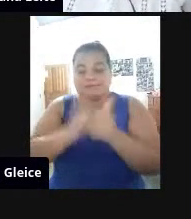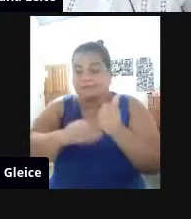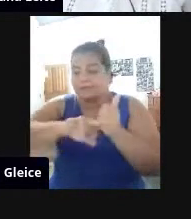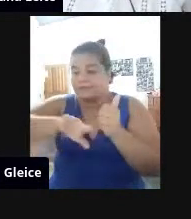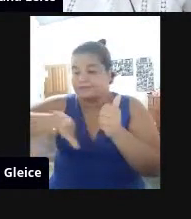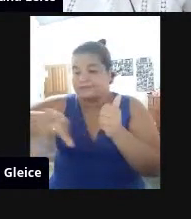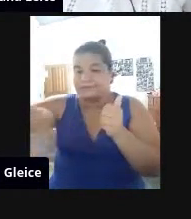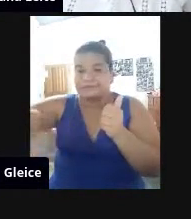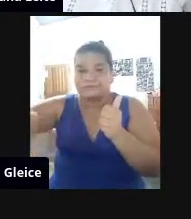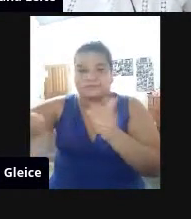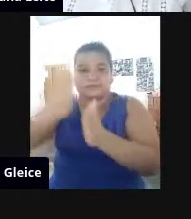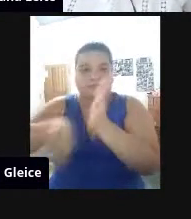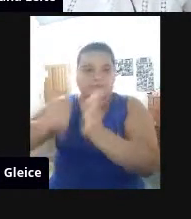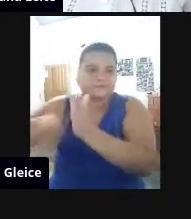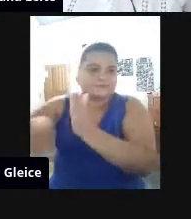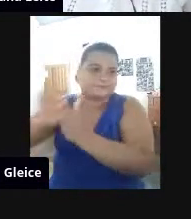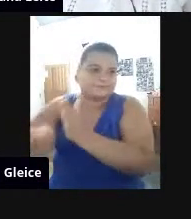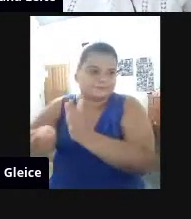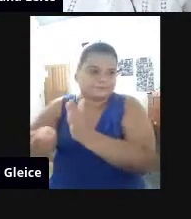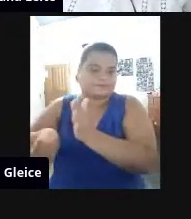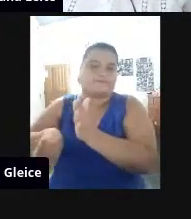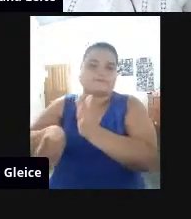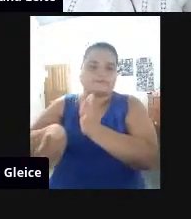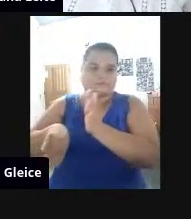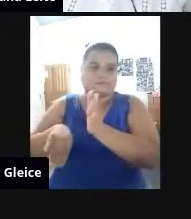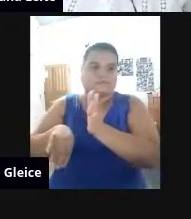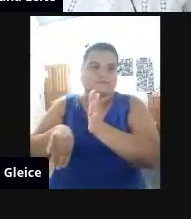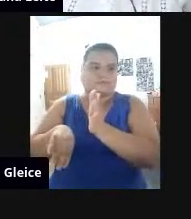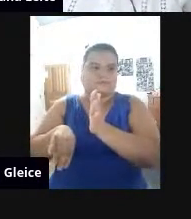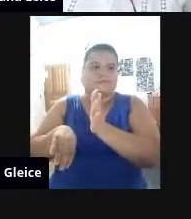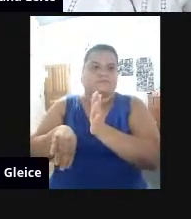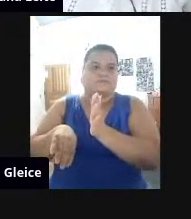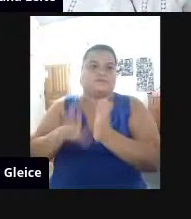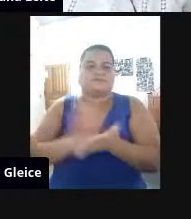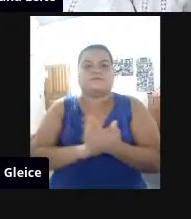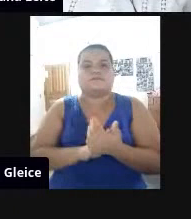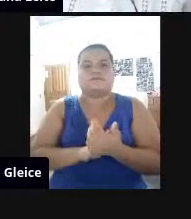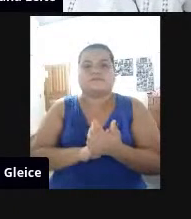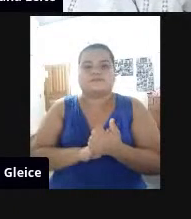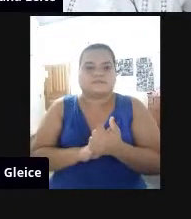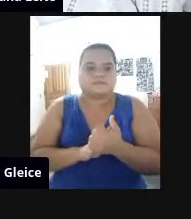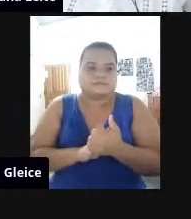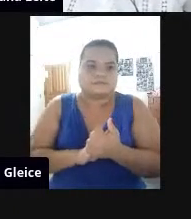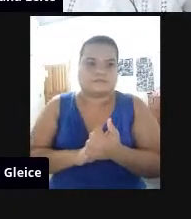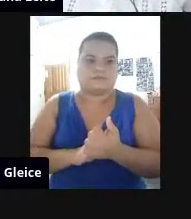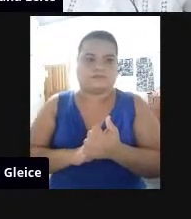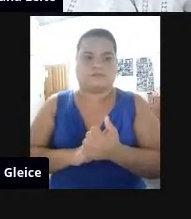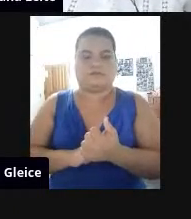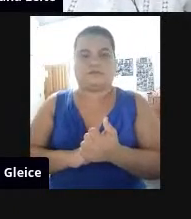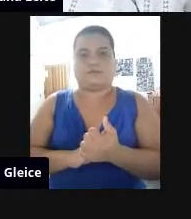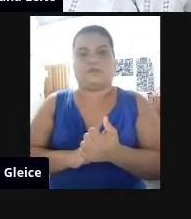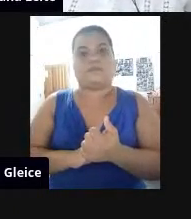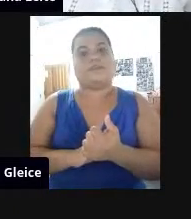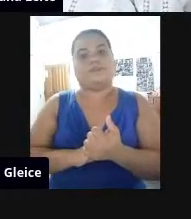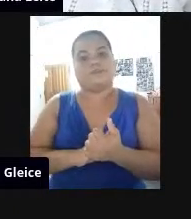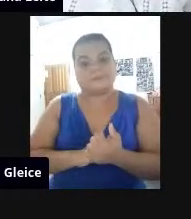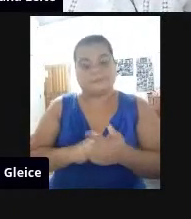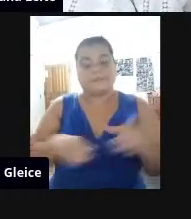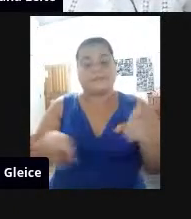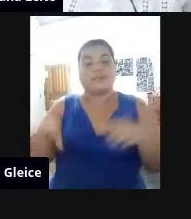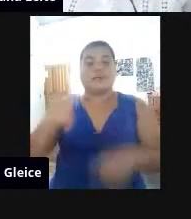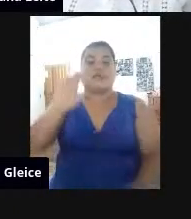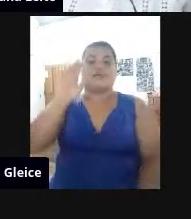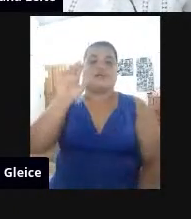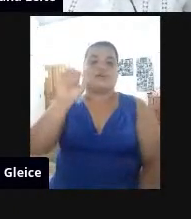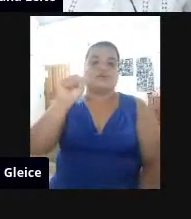não, esses produtos, eles vão ser excluídos da dieta para que a gente exclua o glúten. E a exclusão da soja, ela entrou bem